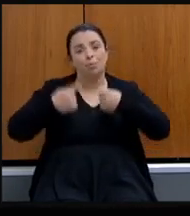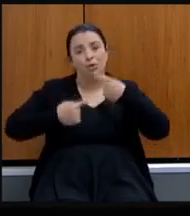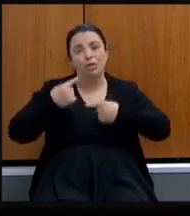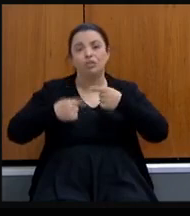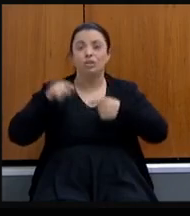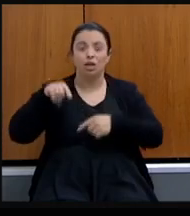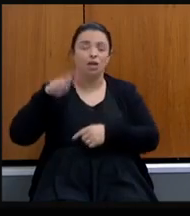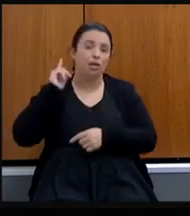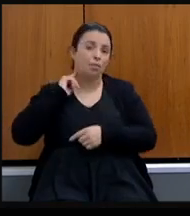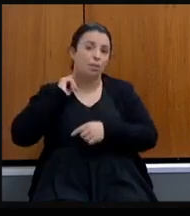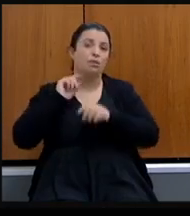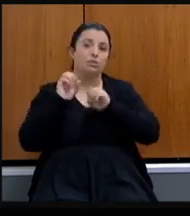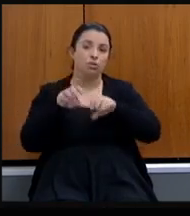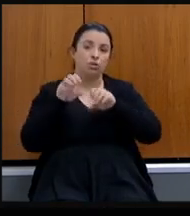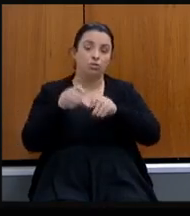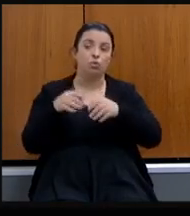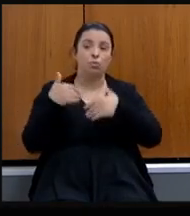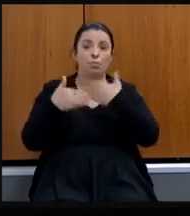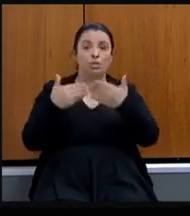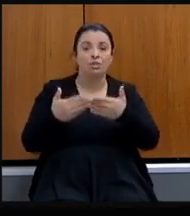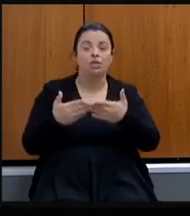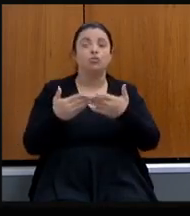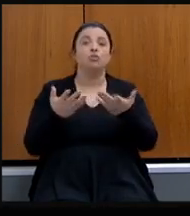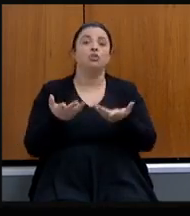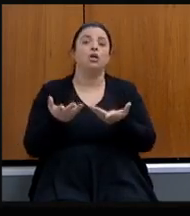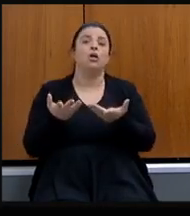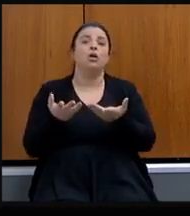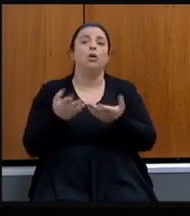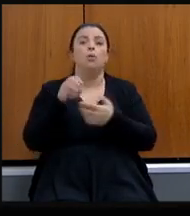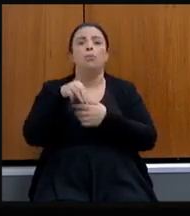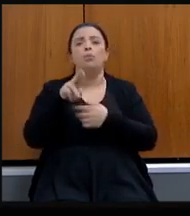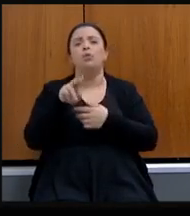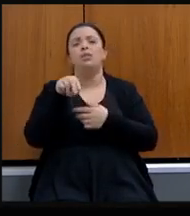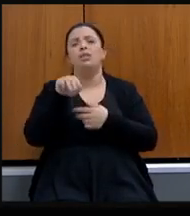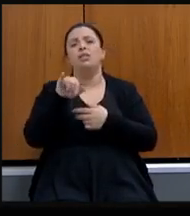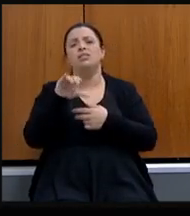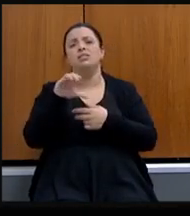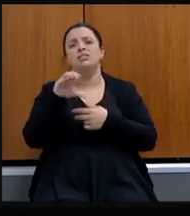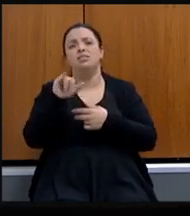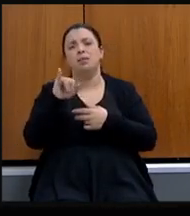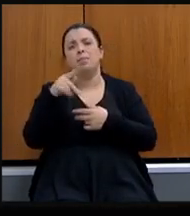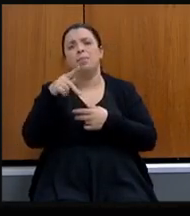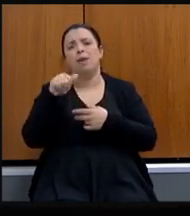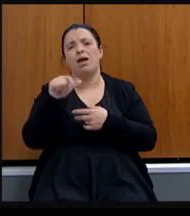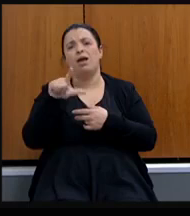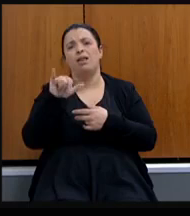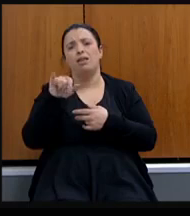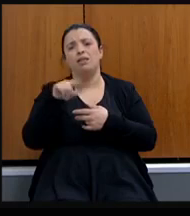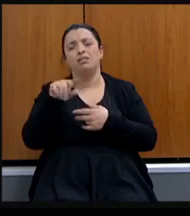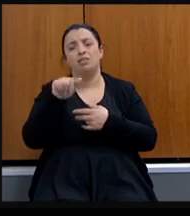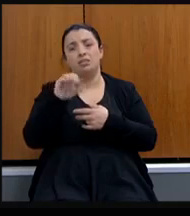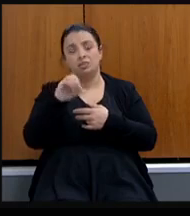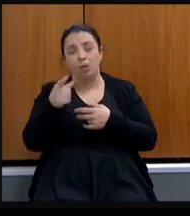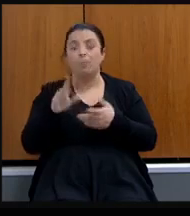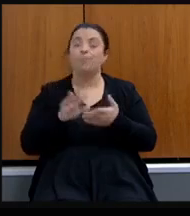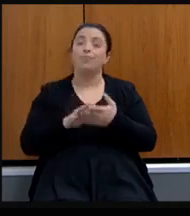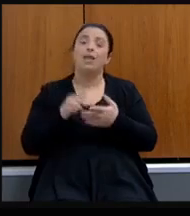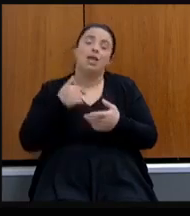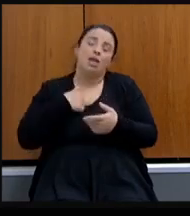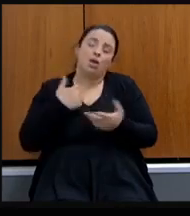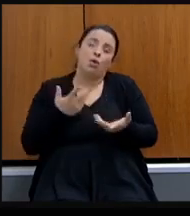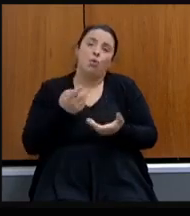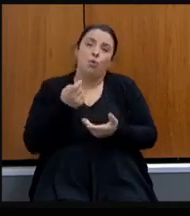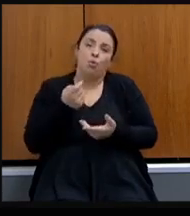antes do processo de municipalização mas não aqui agora já que a gente já é o último e como fazer esse